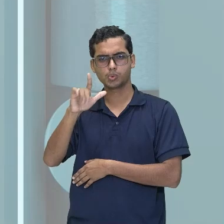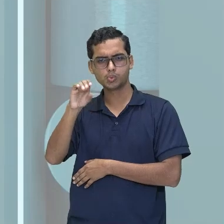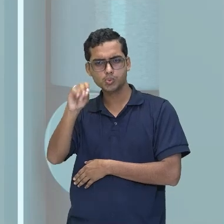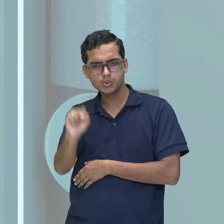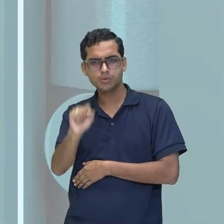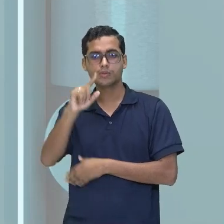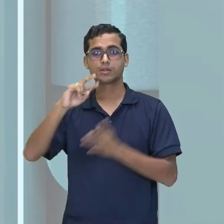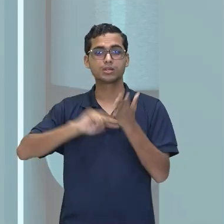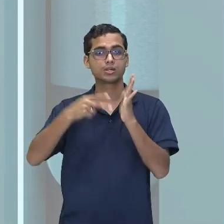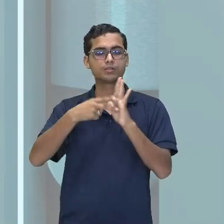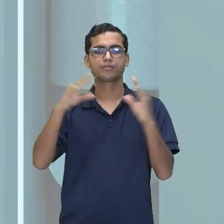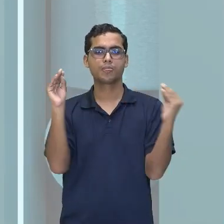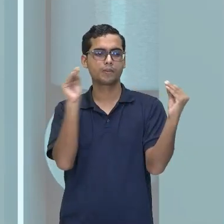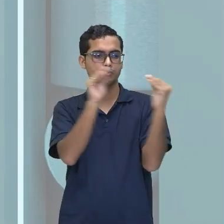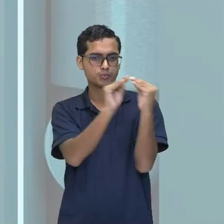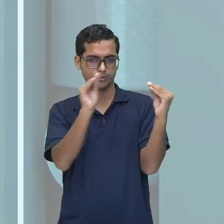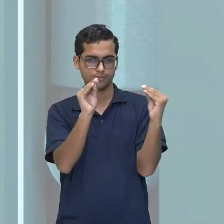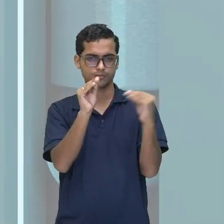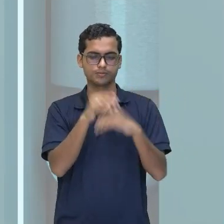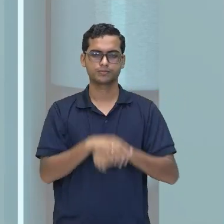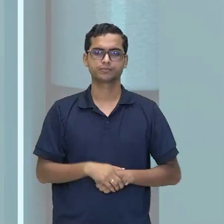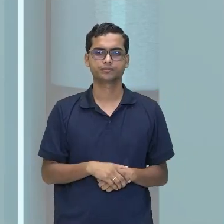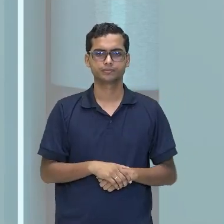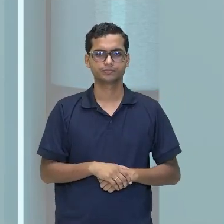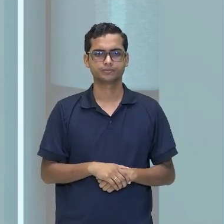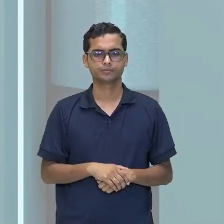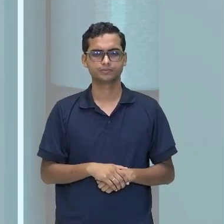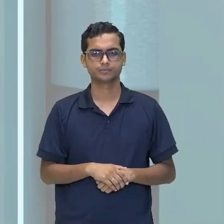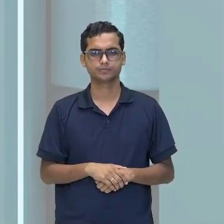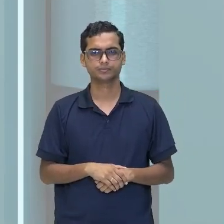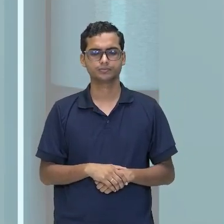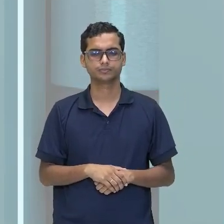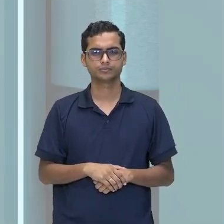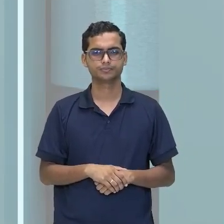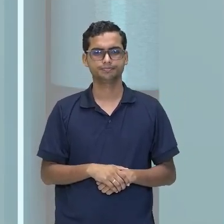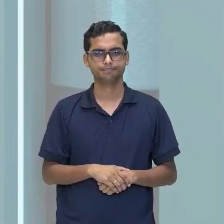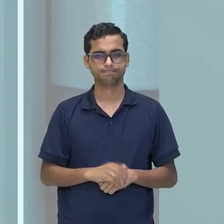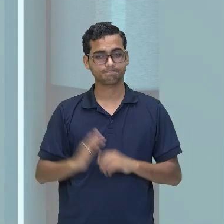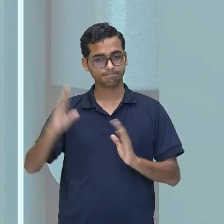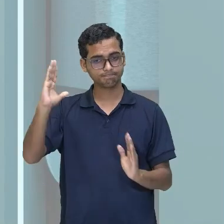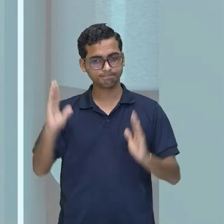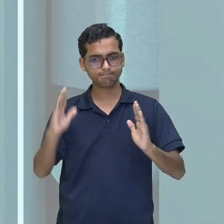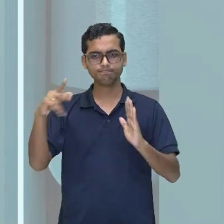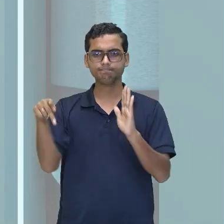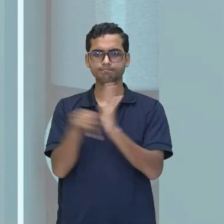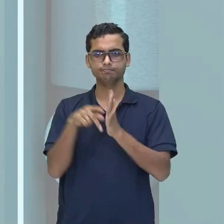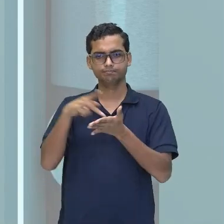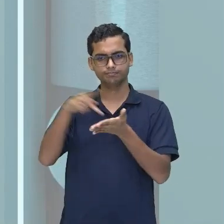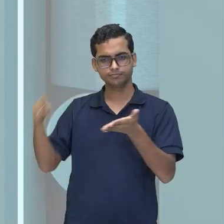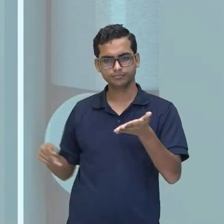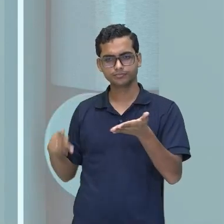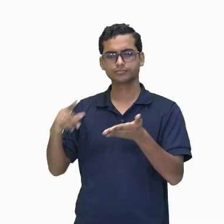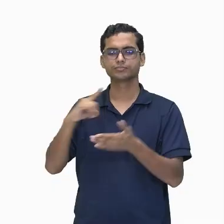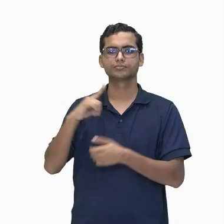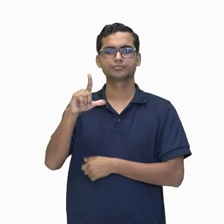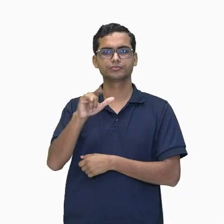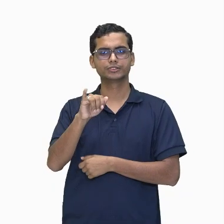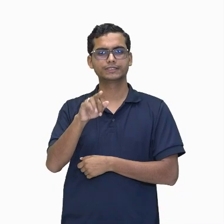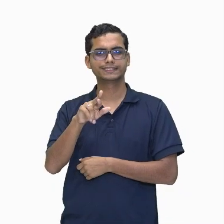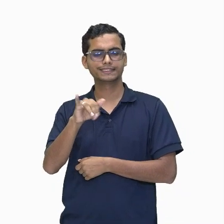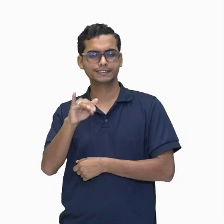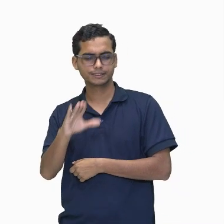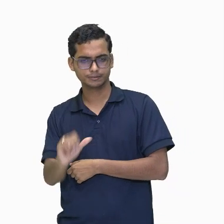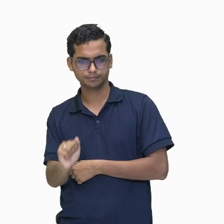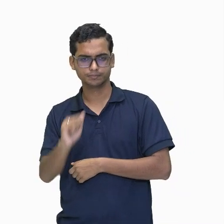Então, esse poema é uma parte poética e lírica do Bocage. Vamos ver um outro texto